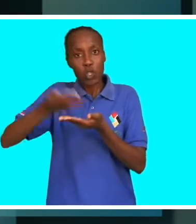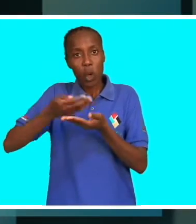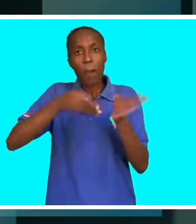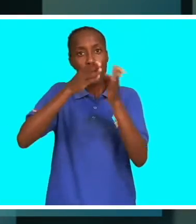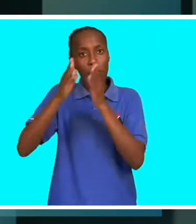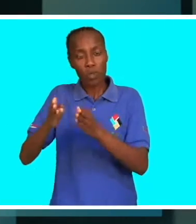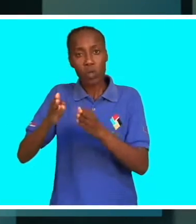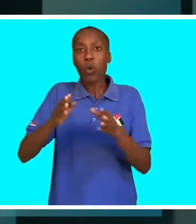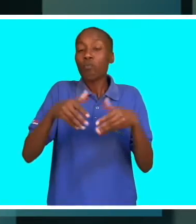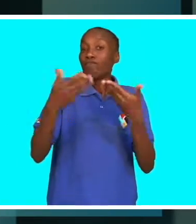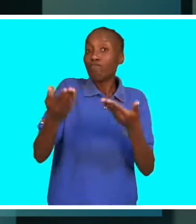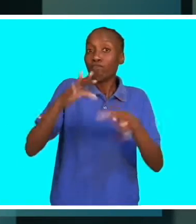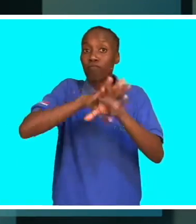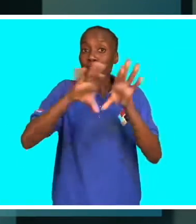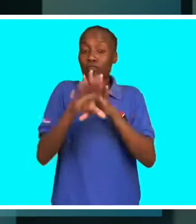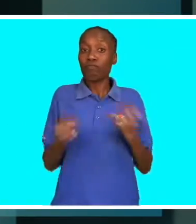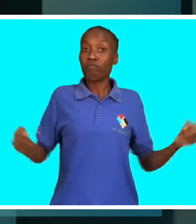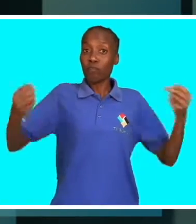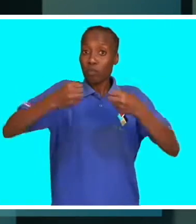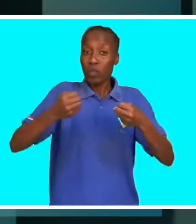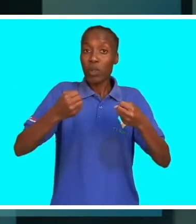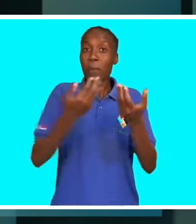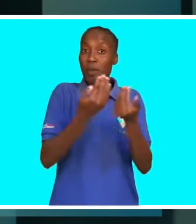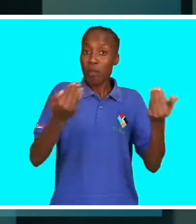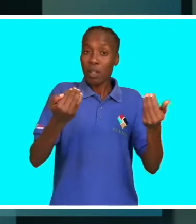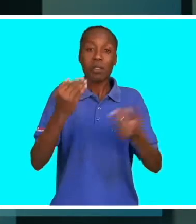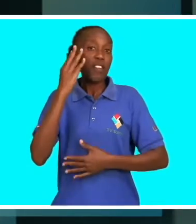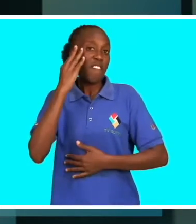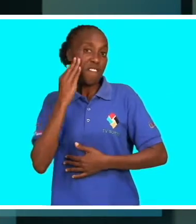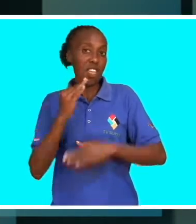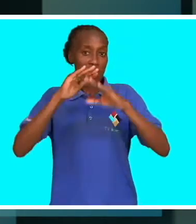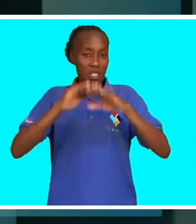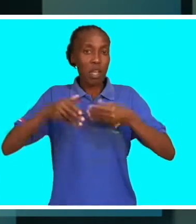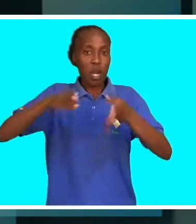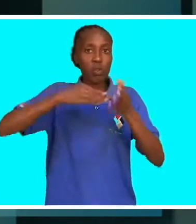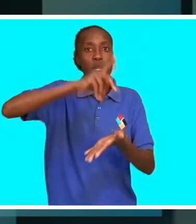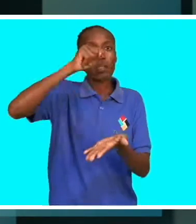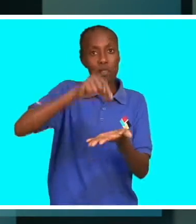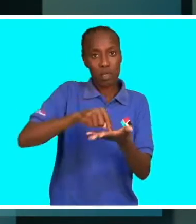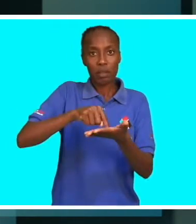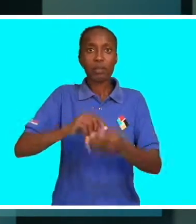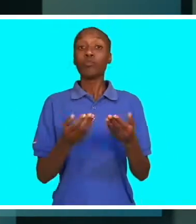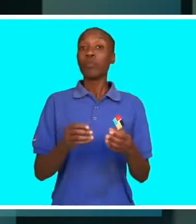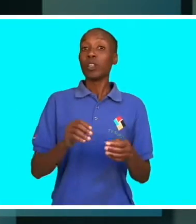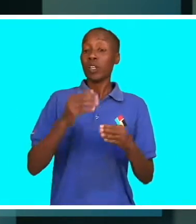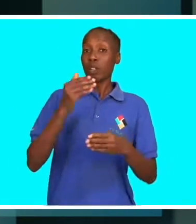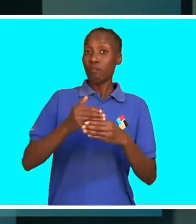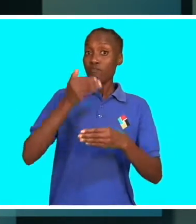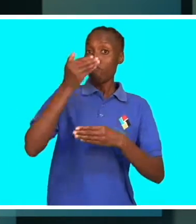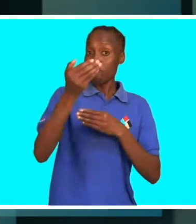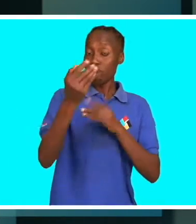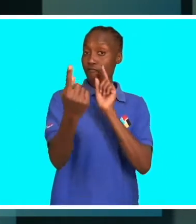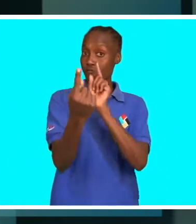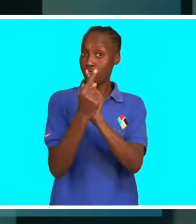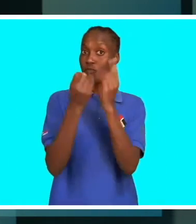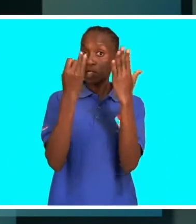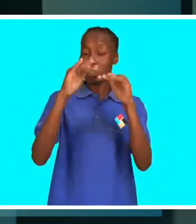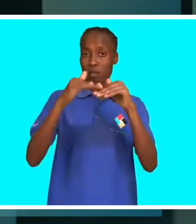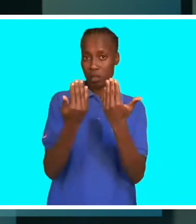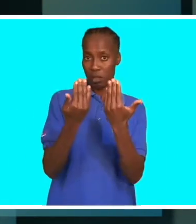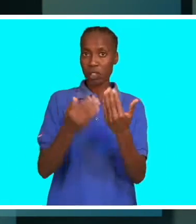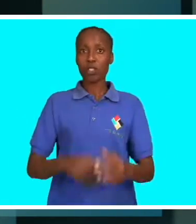sopa solidária, assim como de agasalhos para os meninos e idosos que estão nas ruas da cidade. Para hoje, para nós